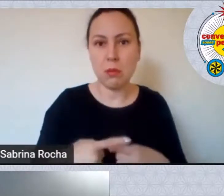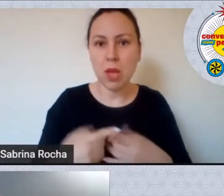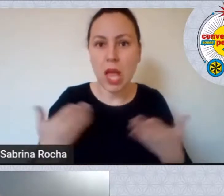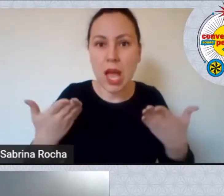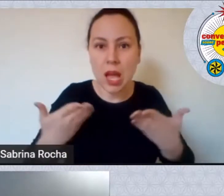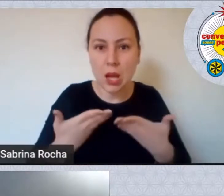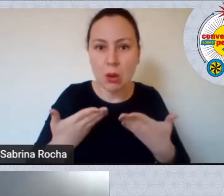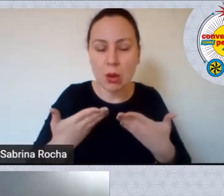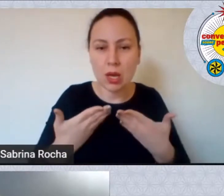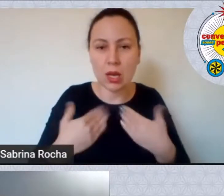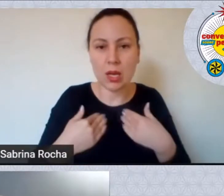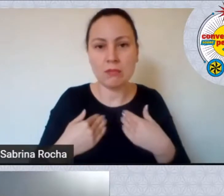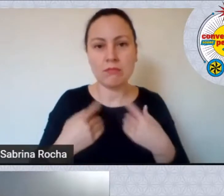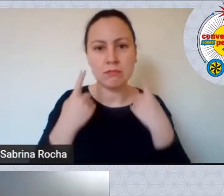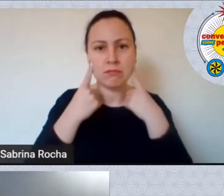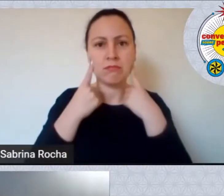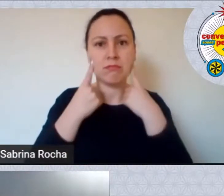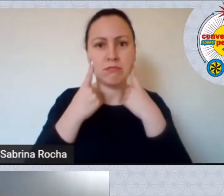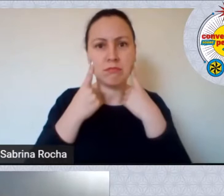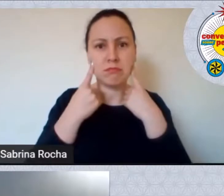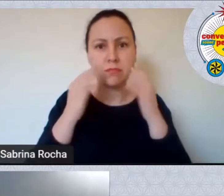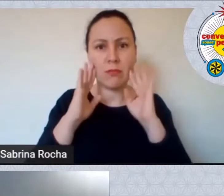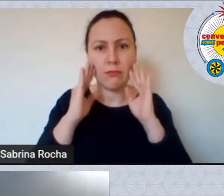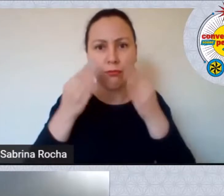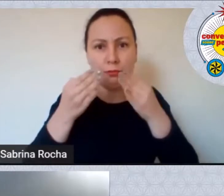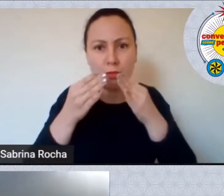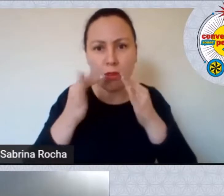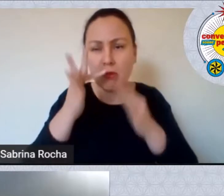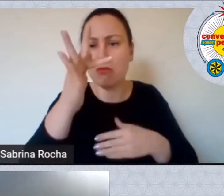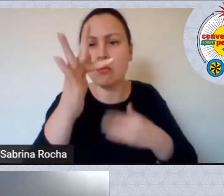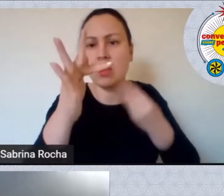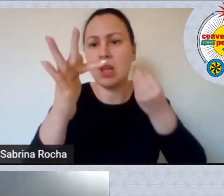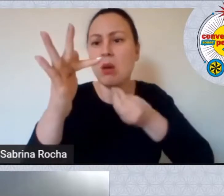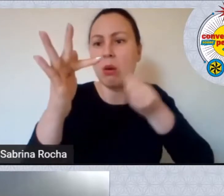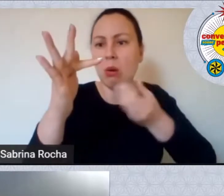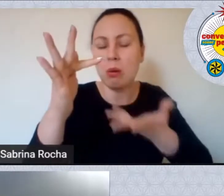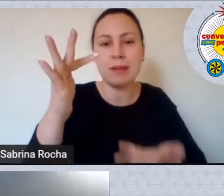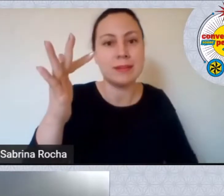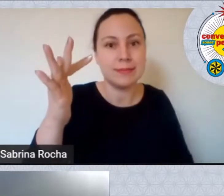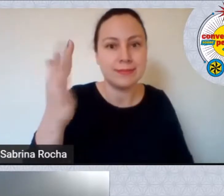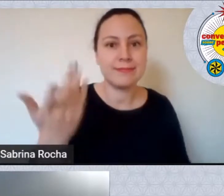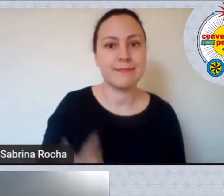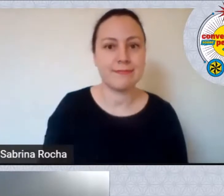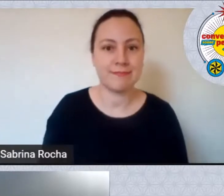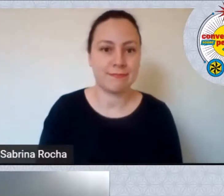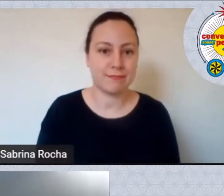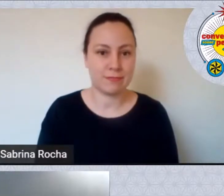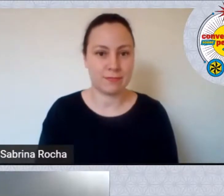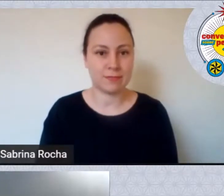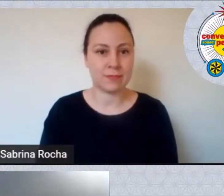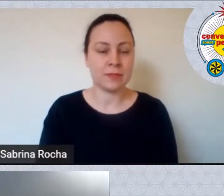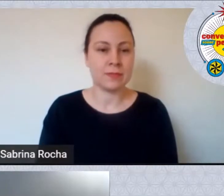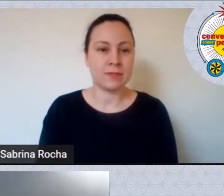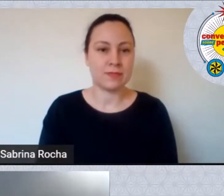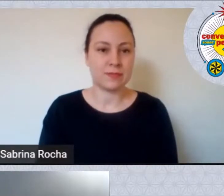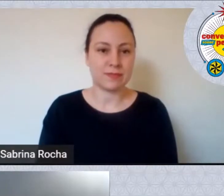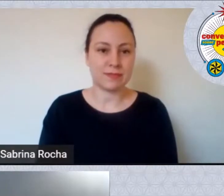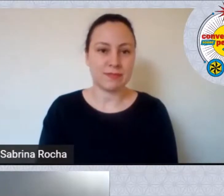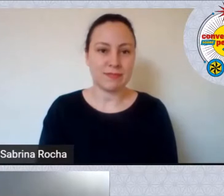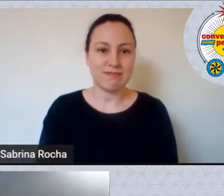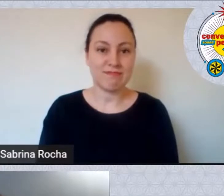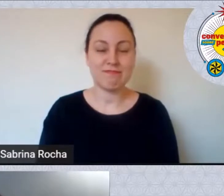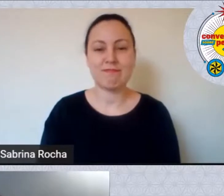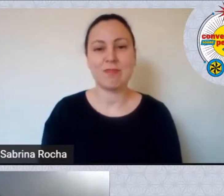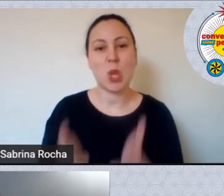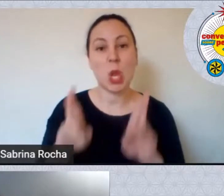está absolutamente centrado nela? Momento para boas perguntas. Que bom, espero que eu tenha algumas delas